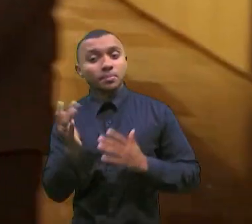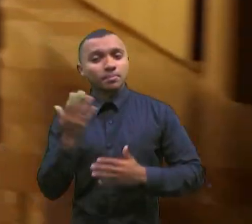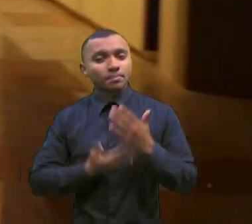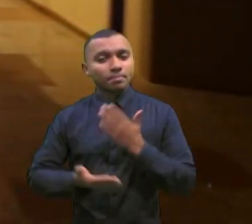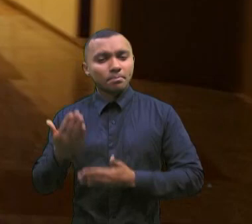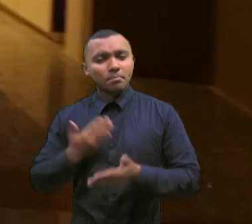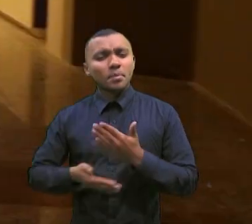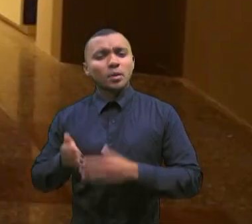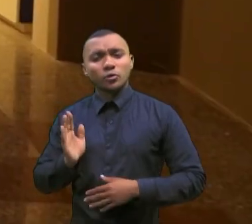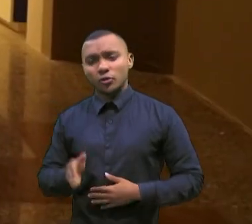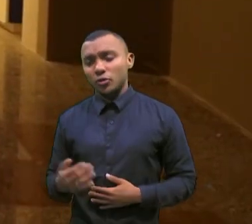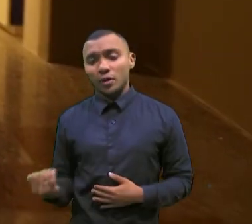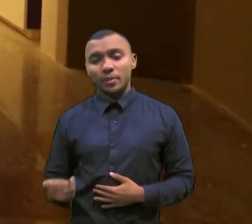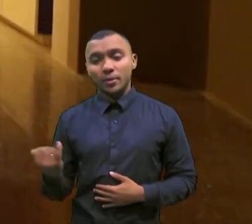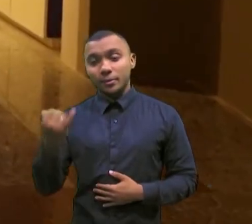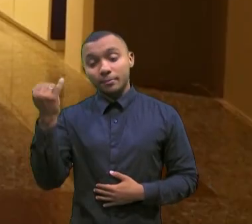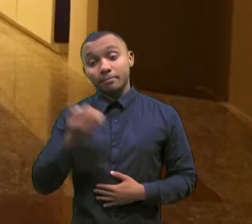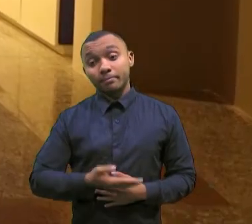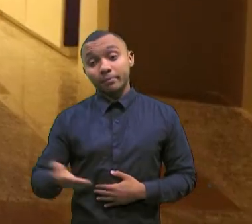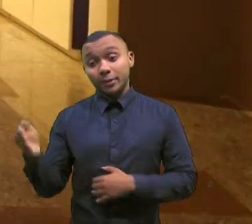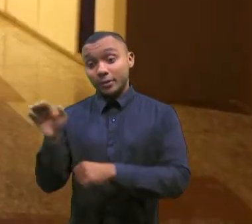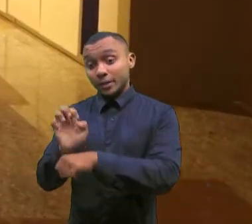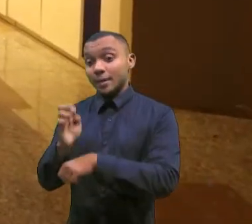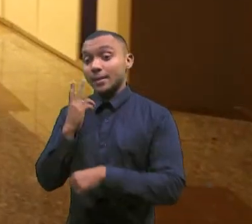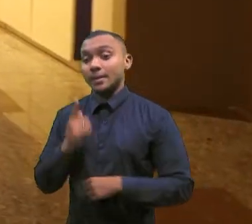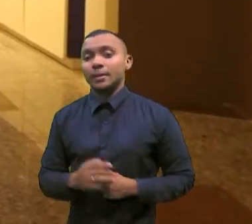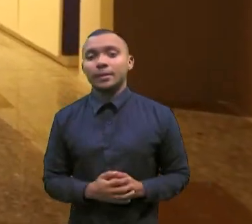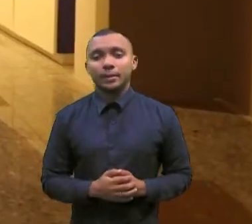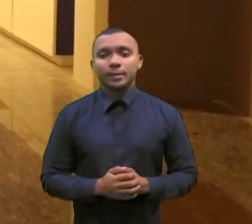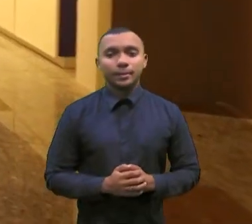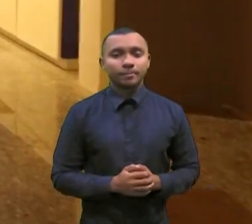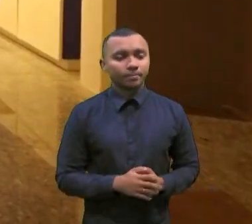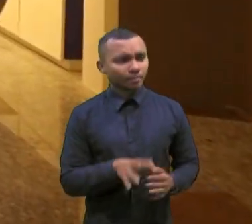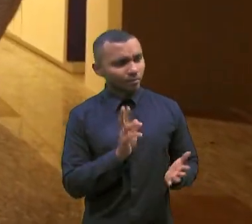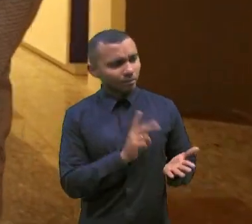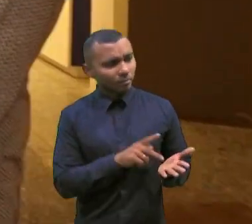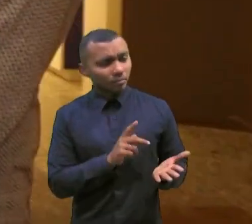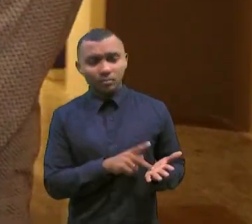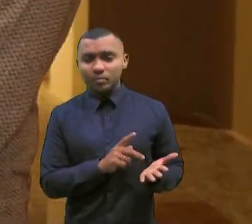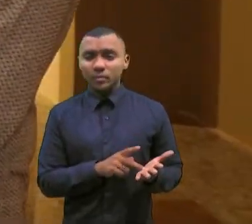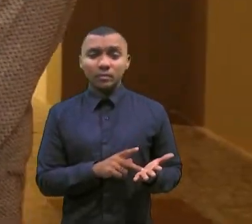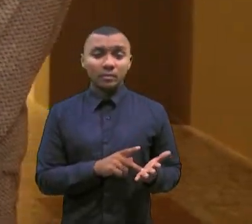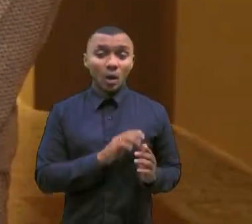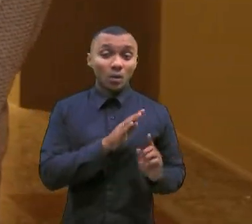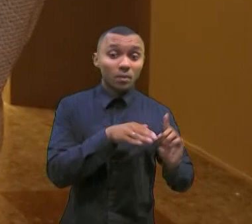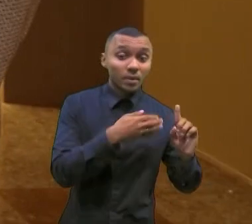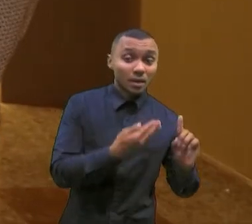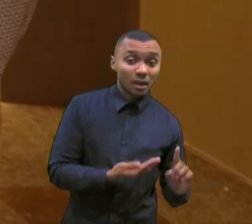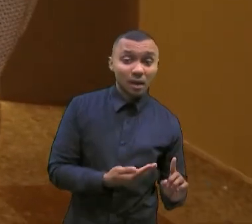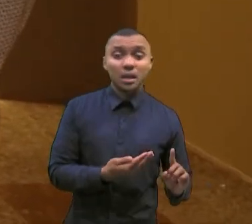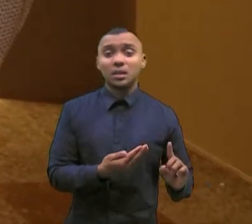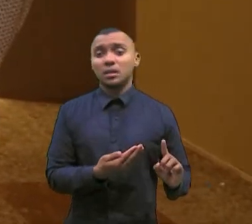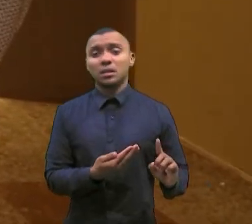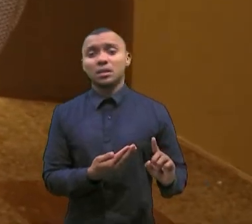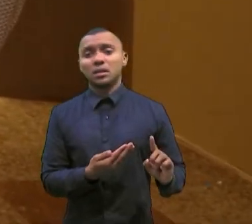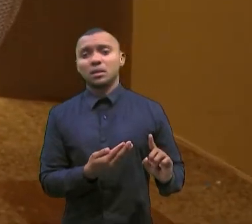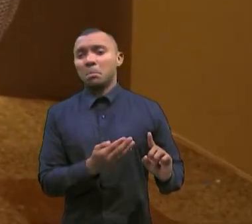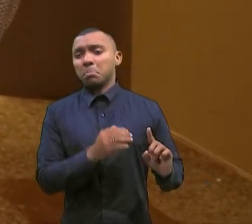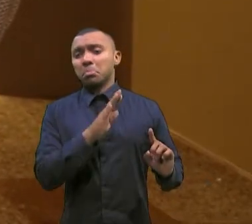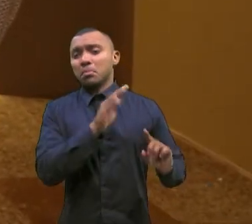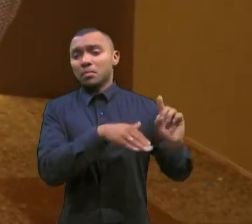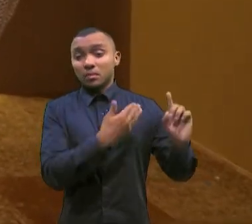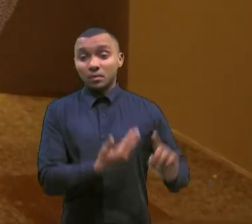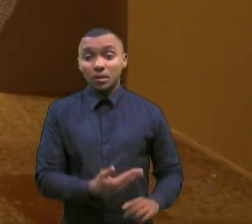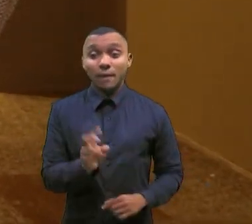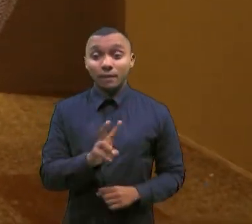passagem importante aqui pelo Ceará. É verdade. E está sendo feita uma homenagem ao artista Zé Guedes nessa